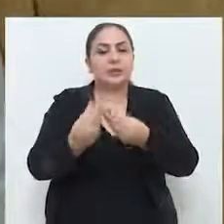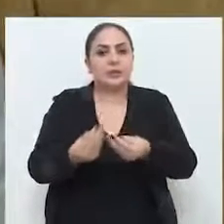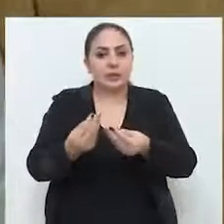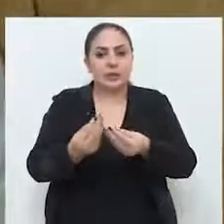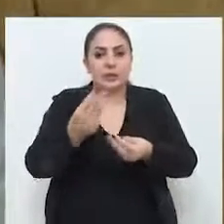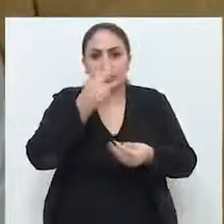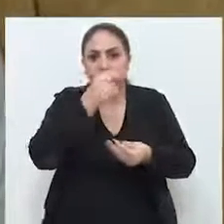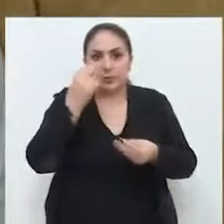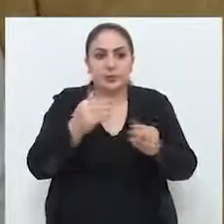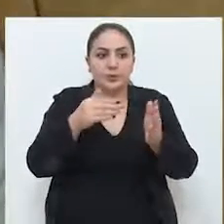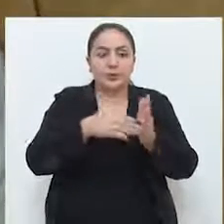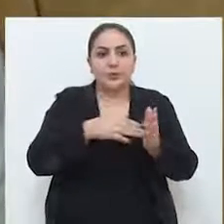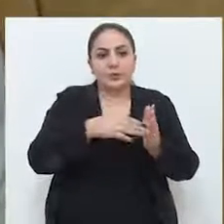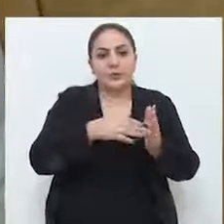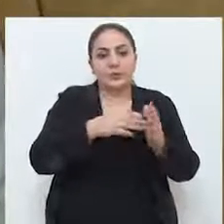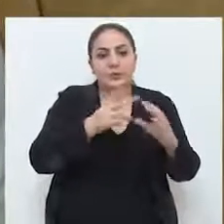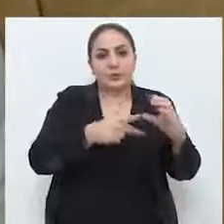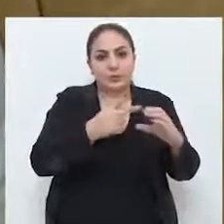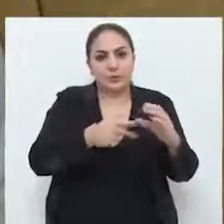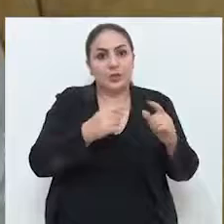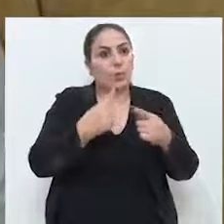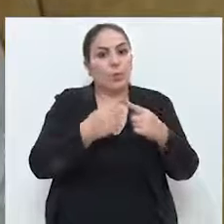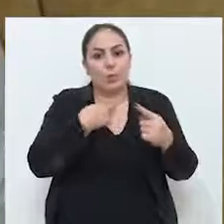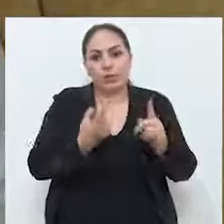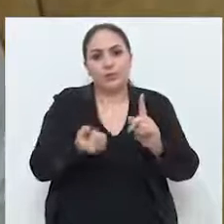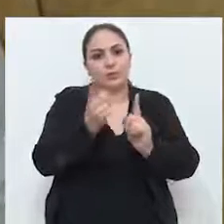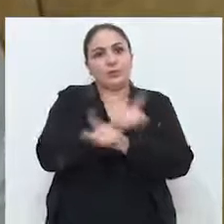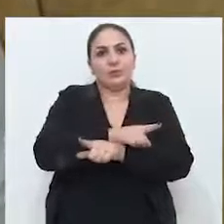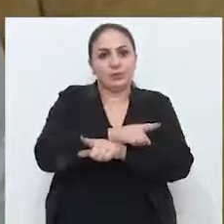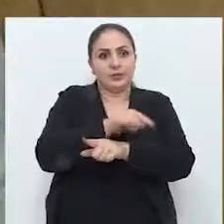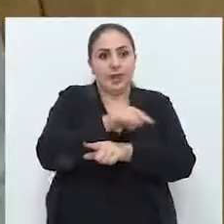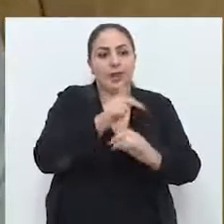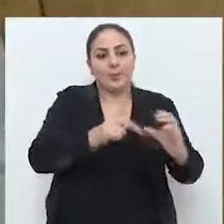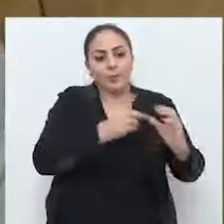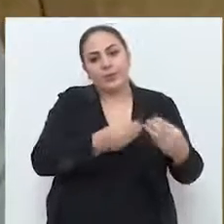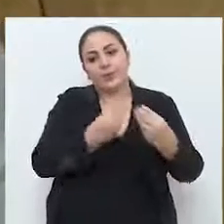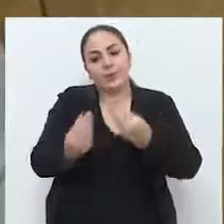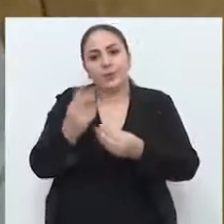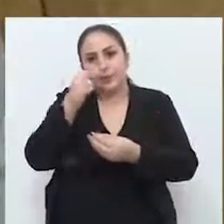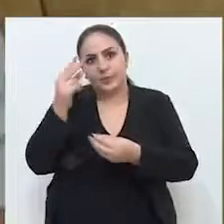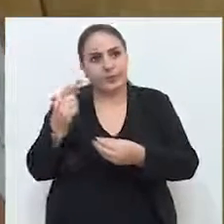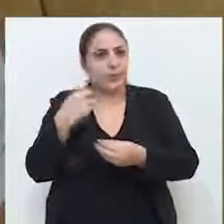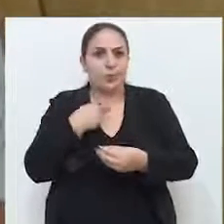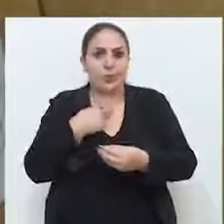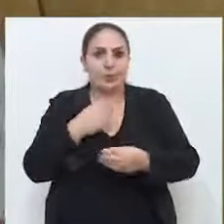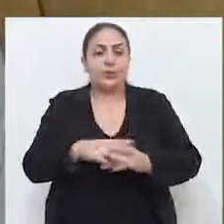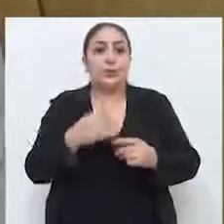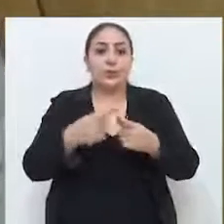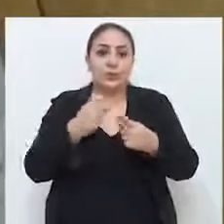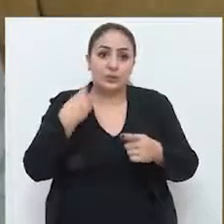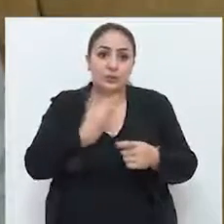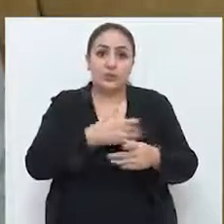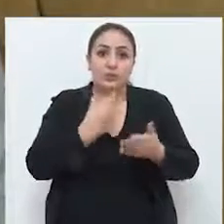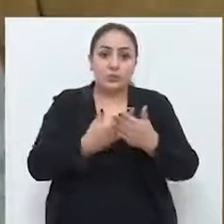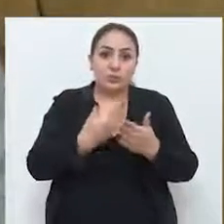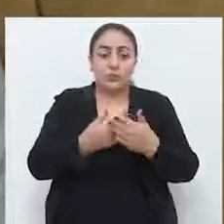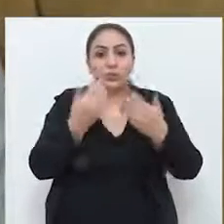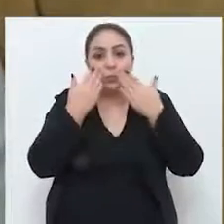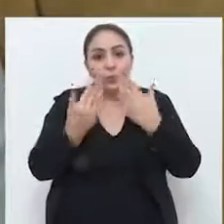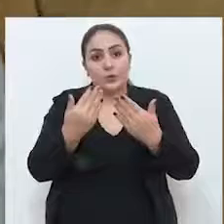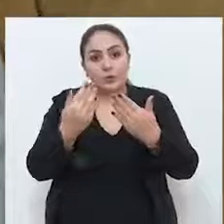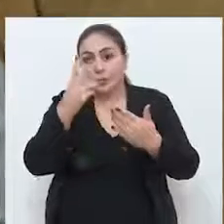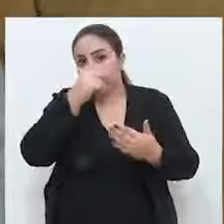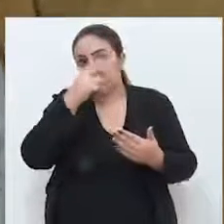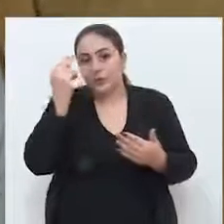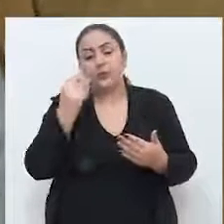enviado do Executivo para o Legislativo, não pode ser de iniciativa da Câmara de Vereadores. Então, depois que a gente fizer todo esse estudo, a gente vai apresentar o estudo para o